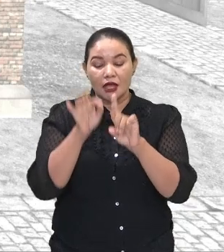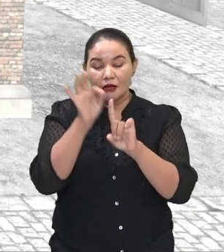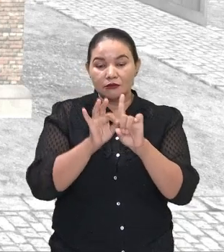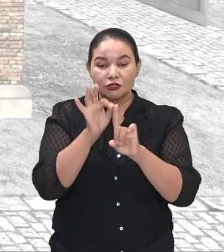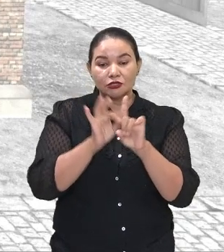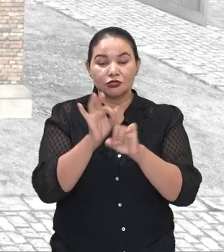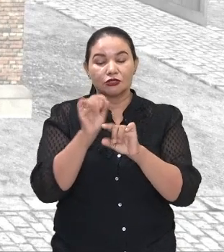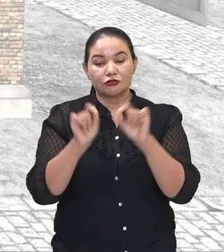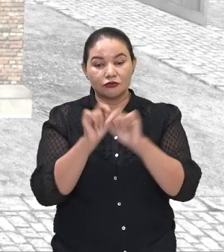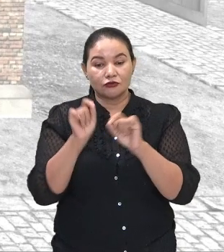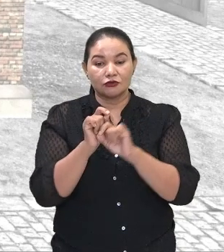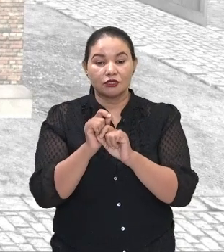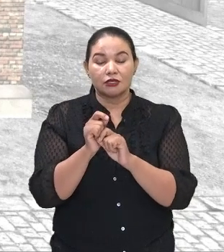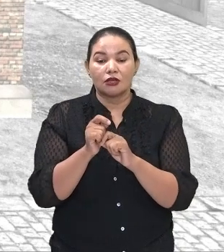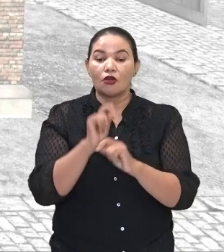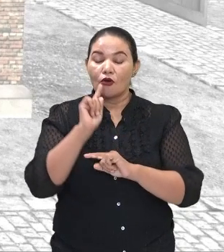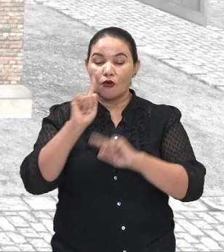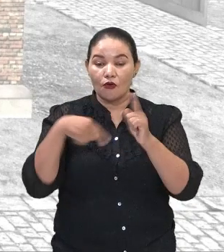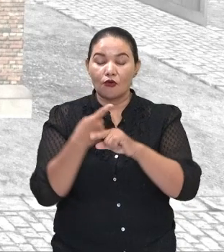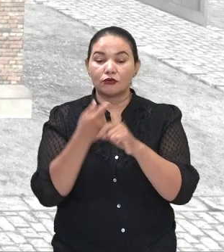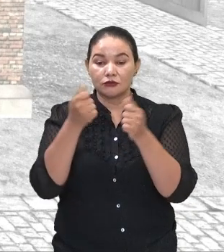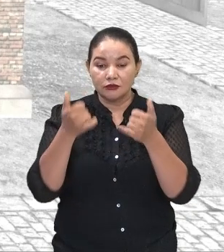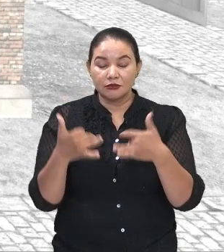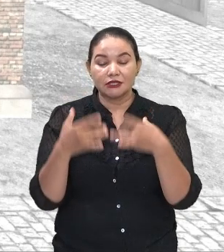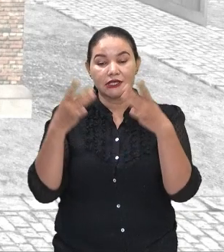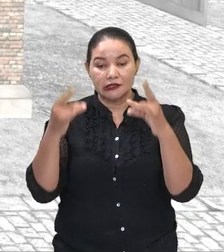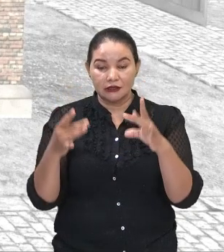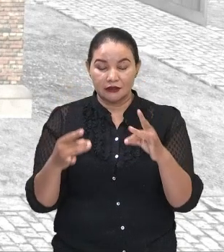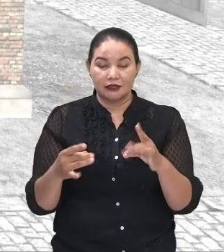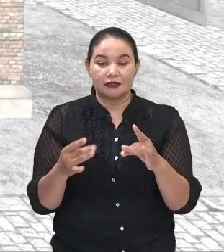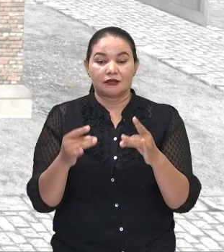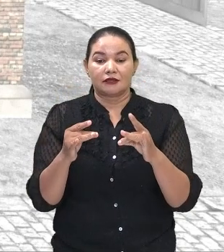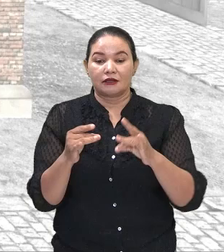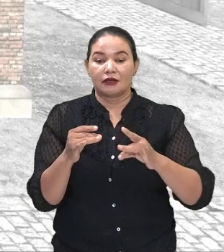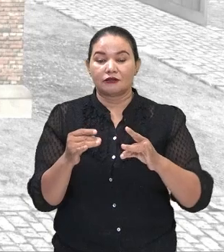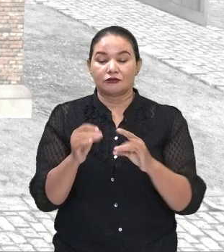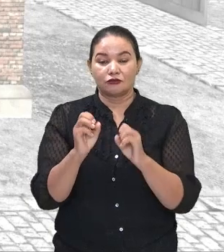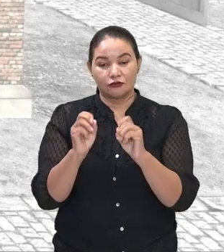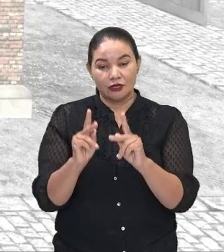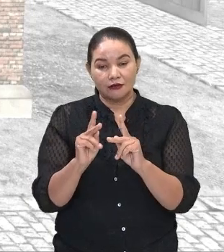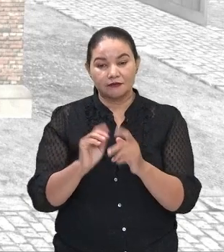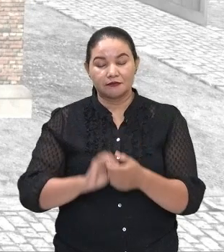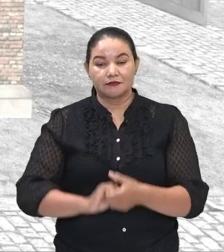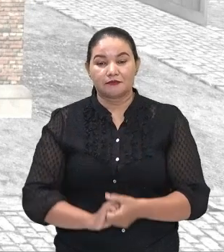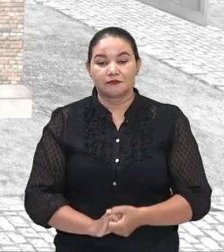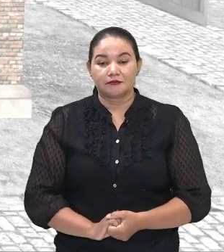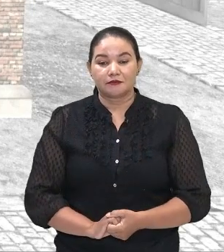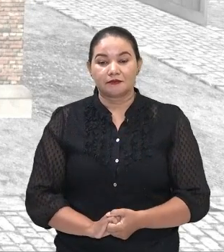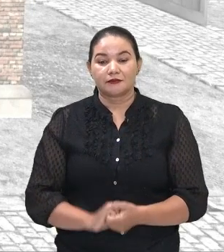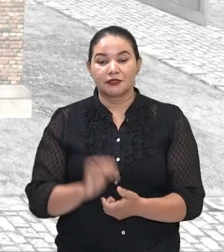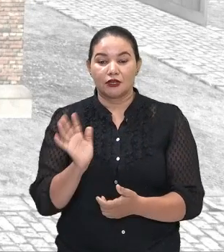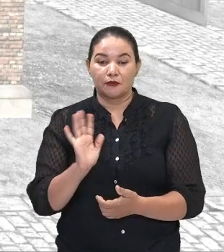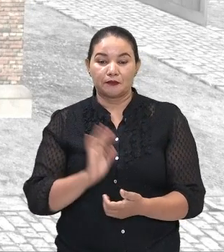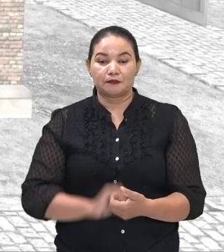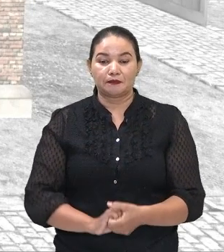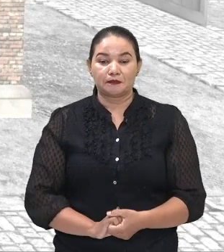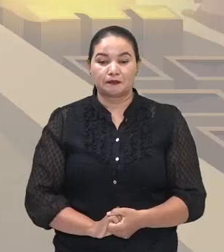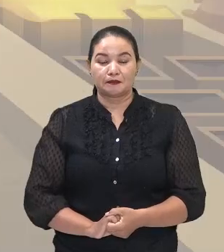para você, para uma outra oportunidade, falarmos aí sobre o cavalo a vapor. Tchau!